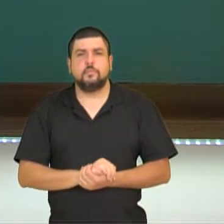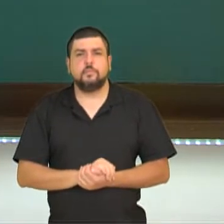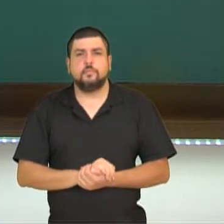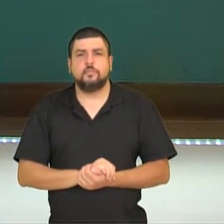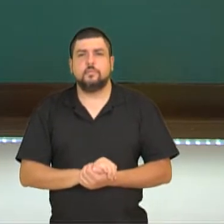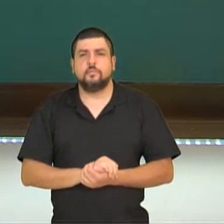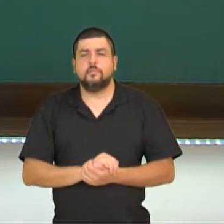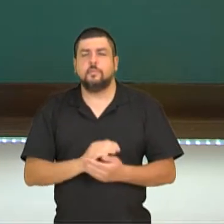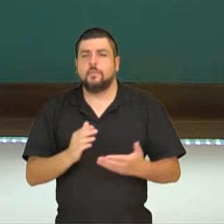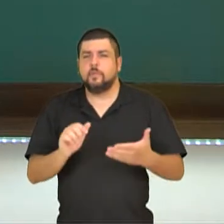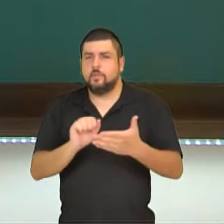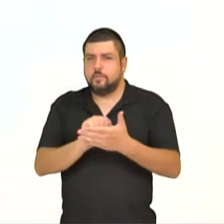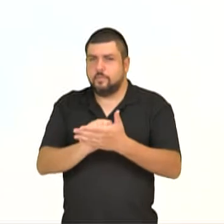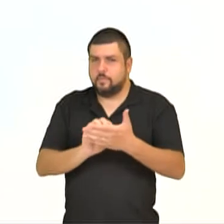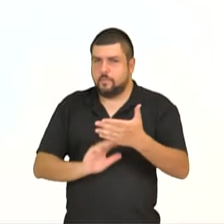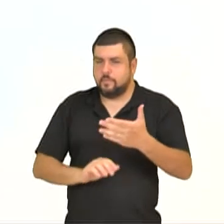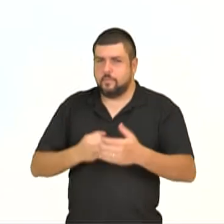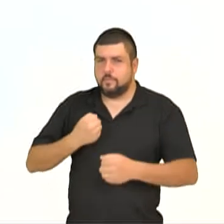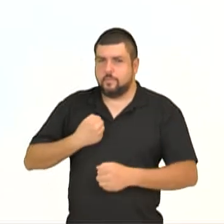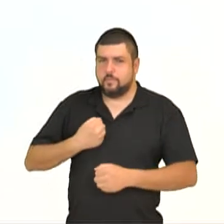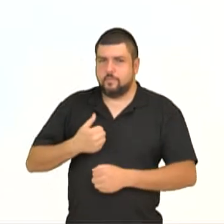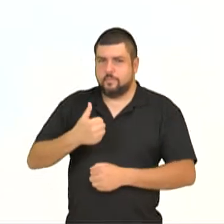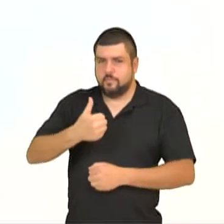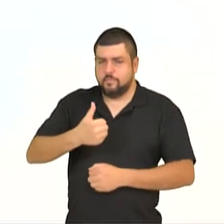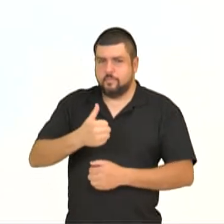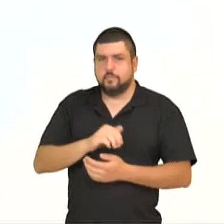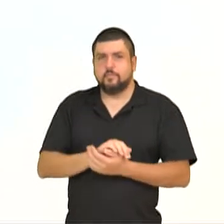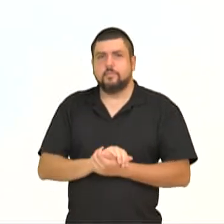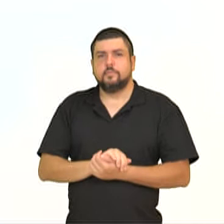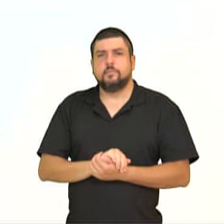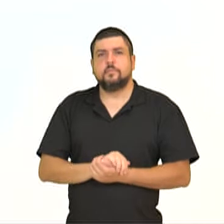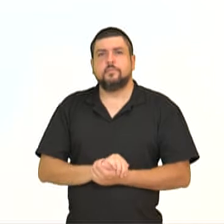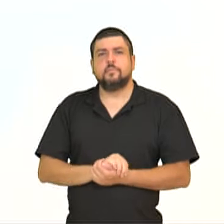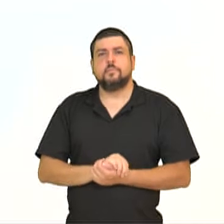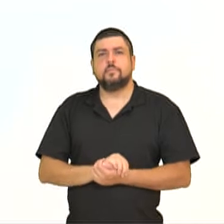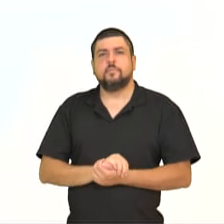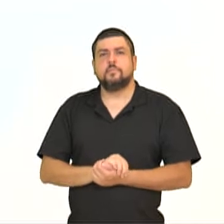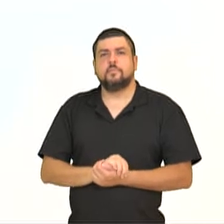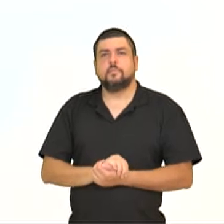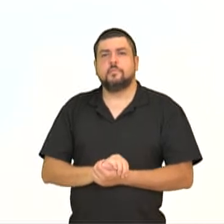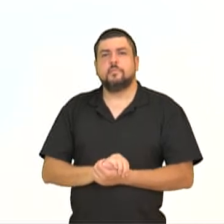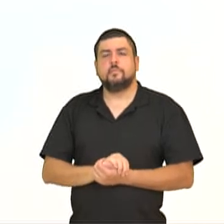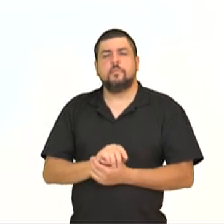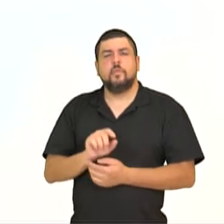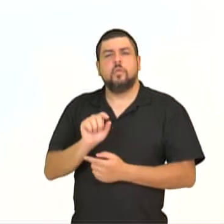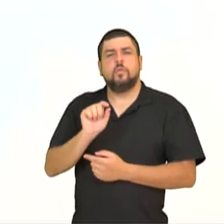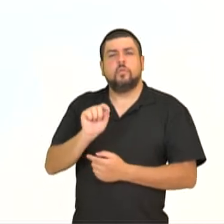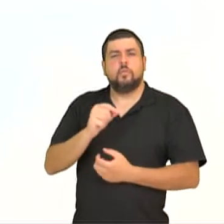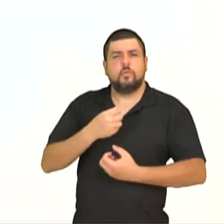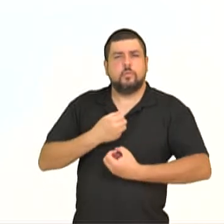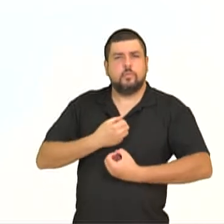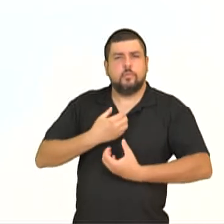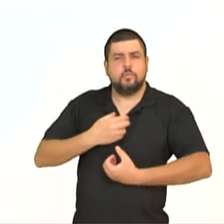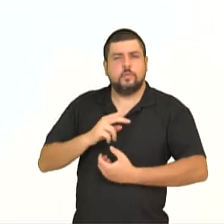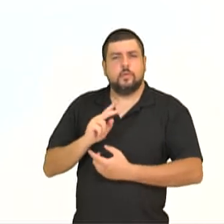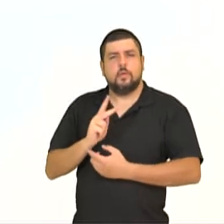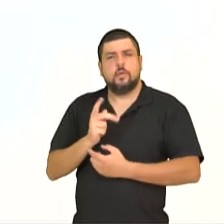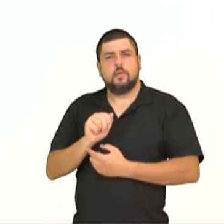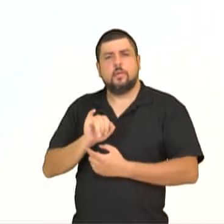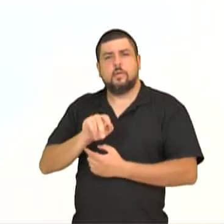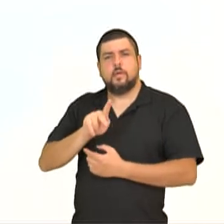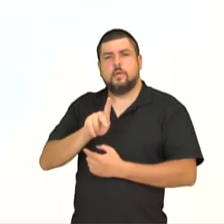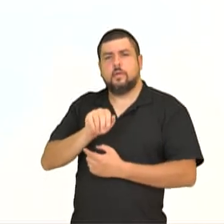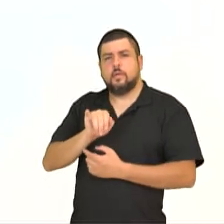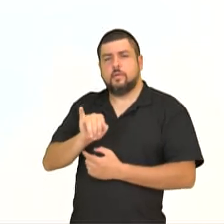nuestra actividad número 1. Com suas palavras, defina que é um poema haikai. Bajo